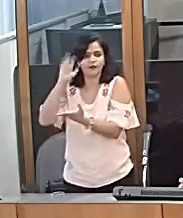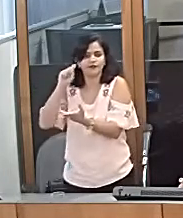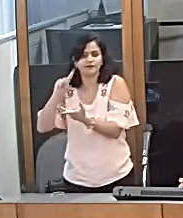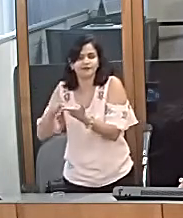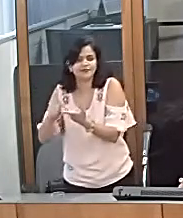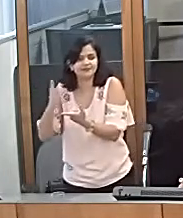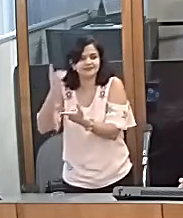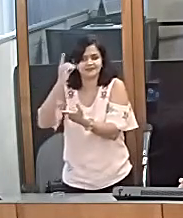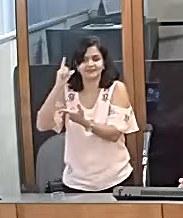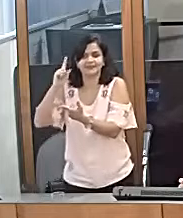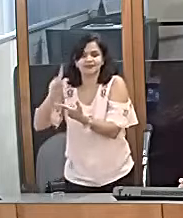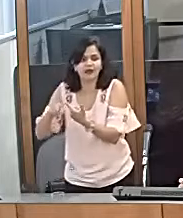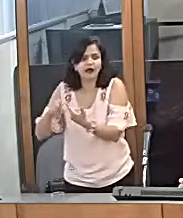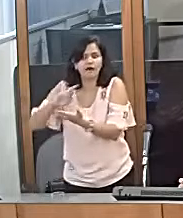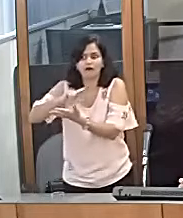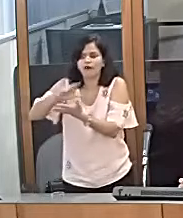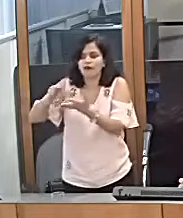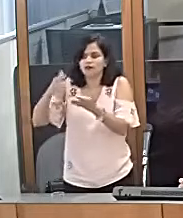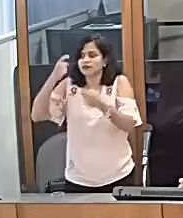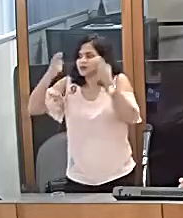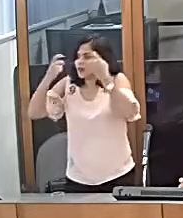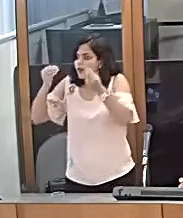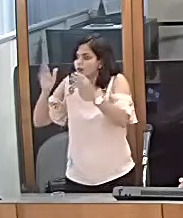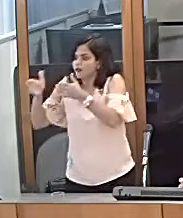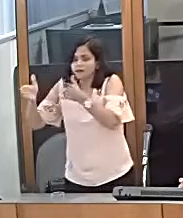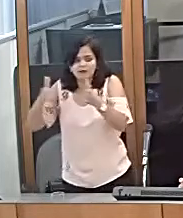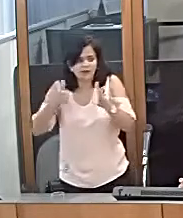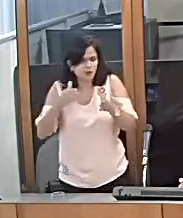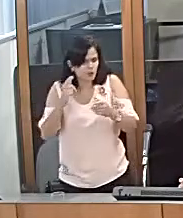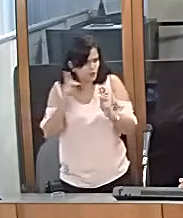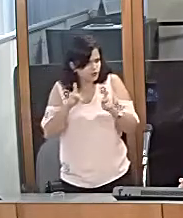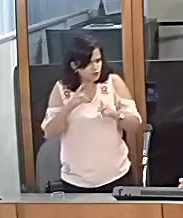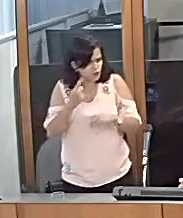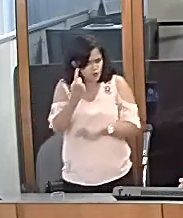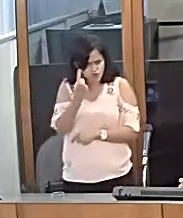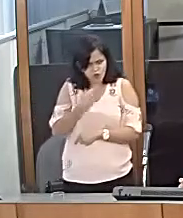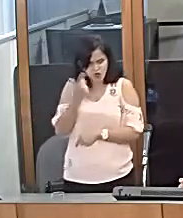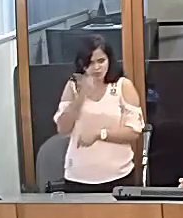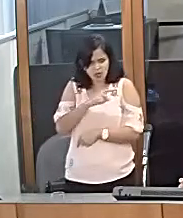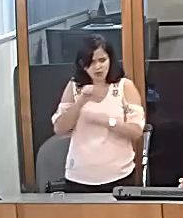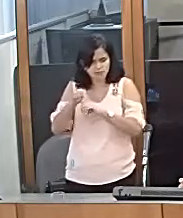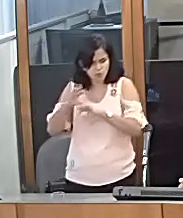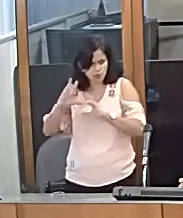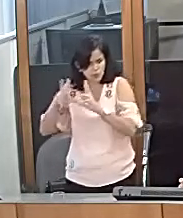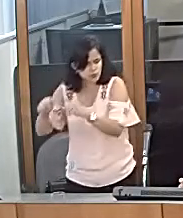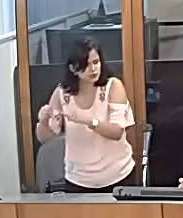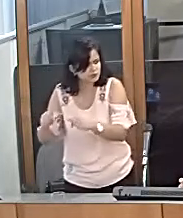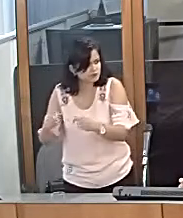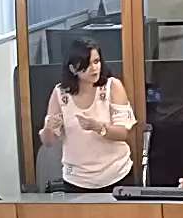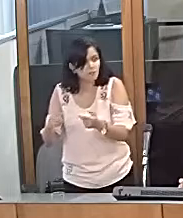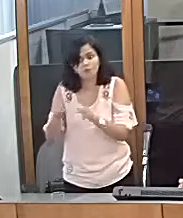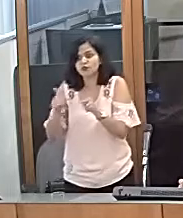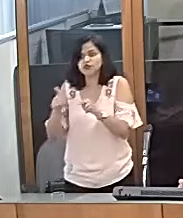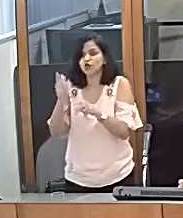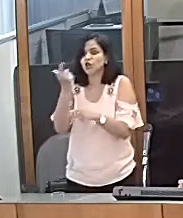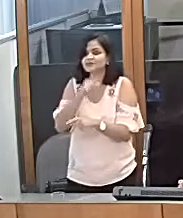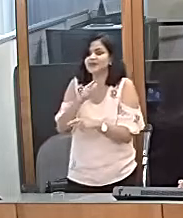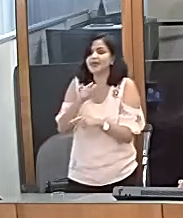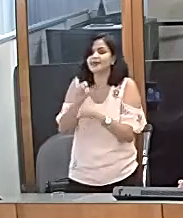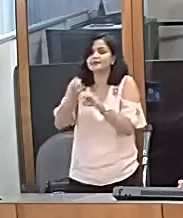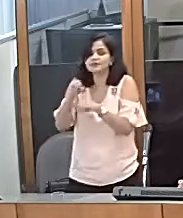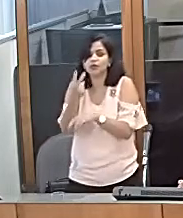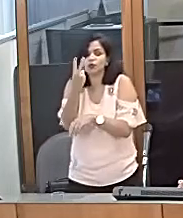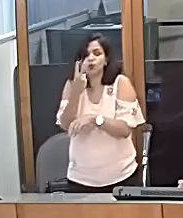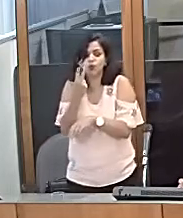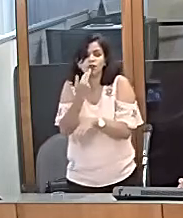aqui. A escola, na perspectiva da educação inclusiva, ela não atende à realidade da questão